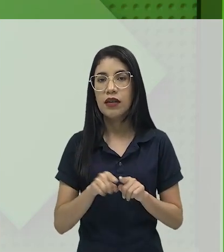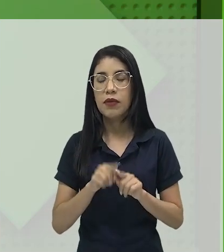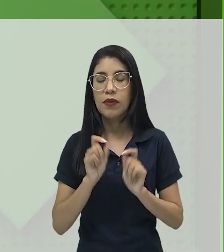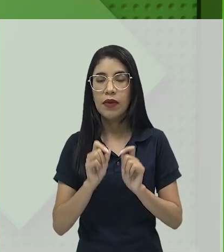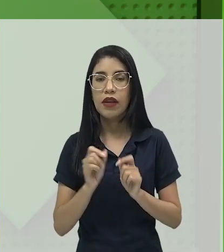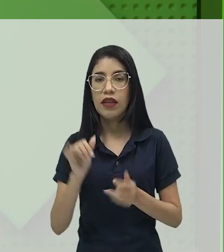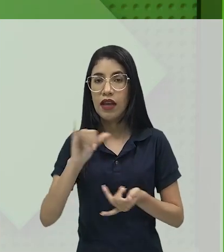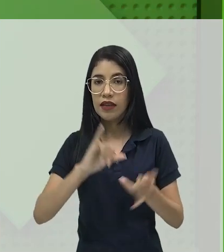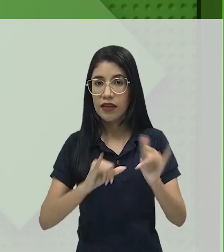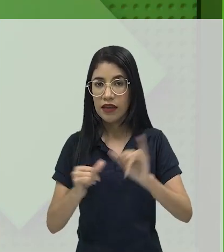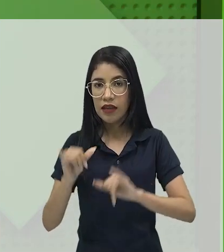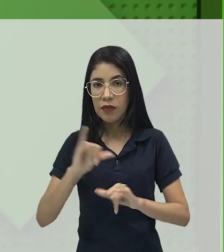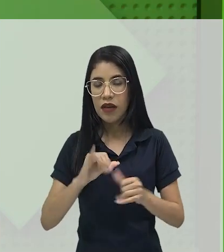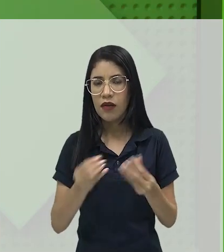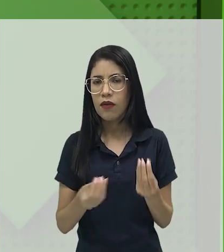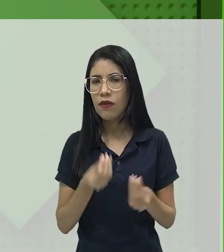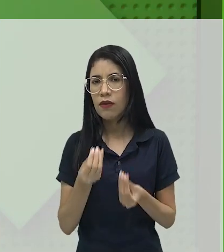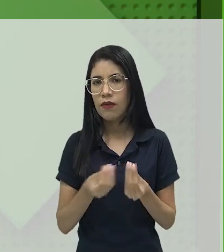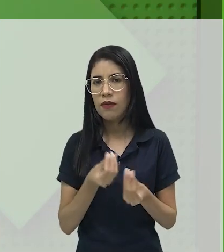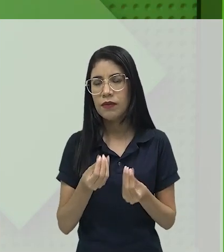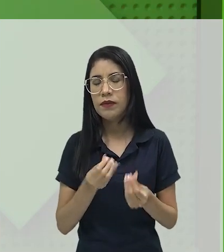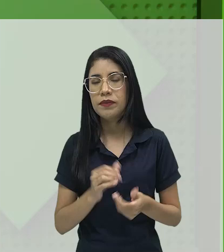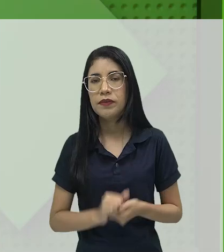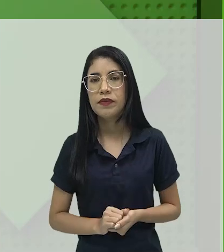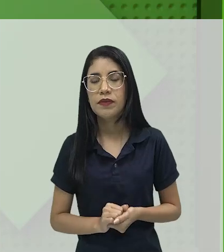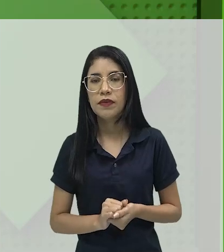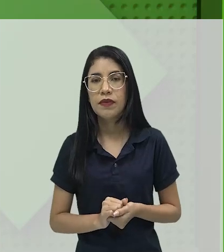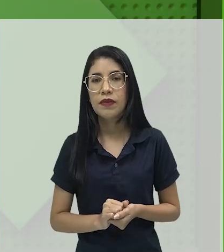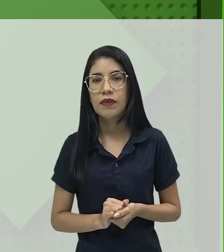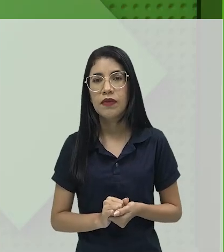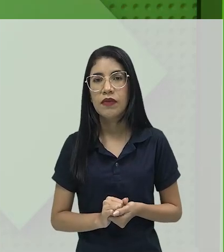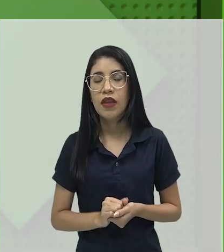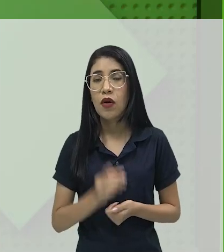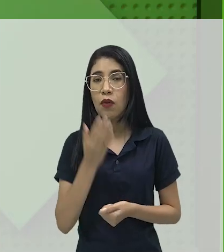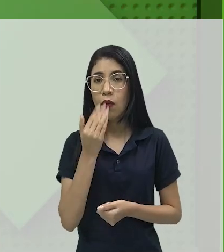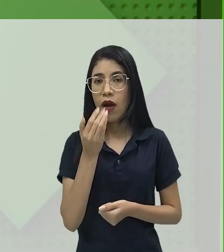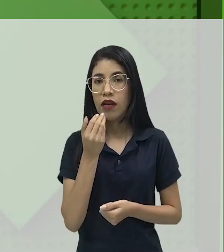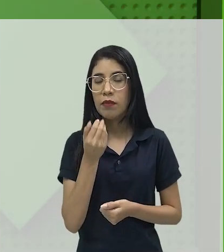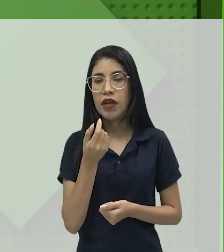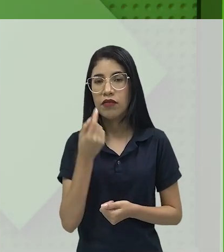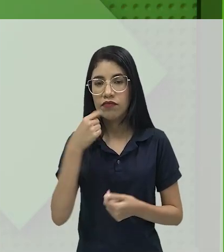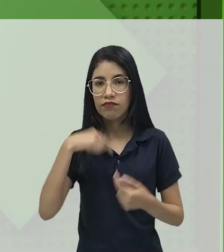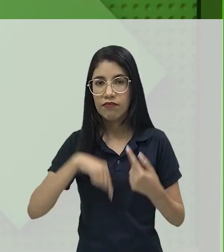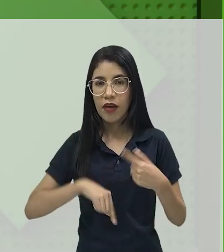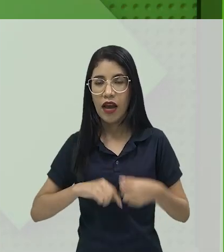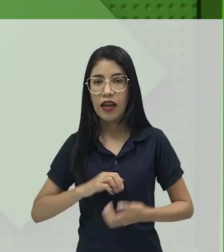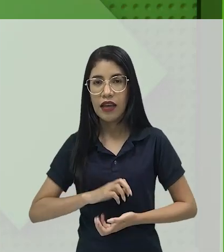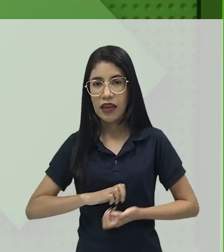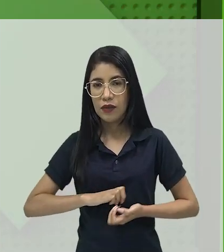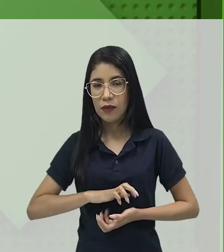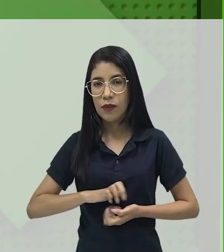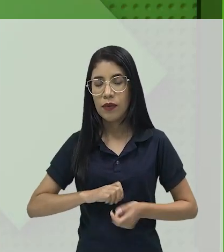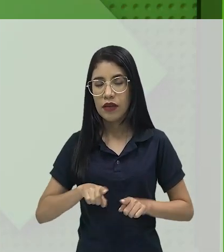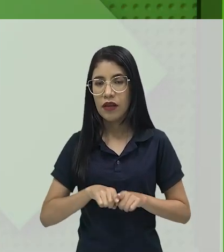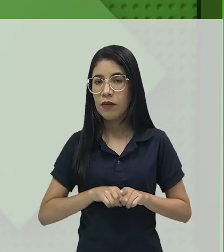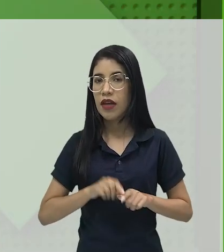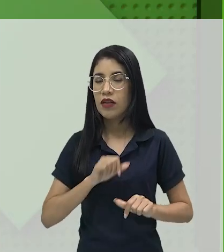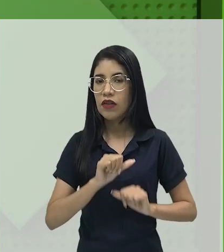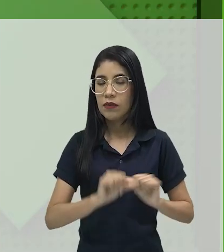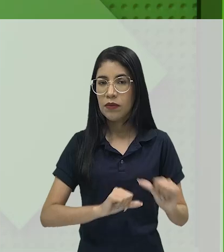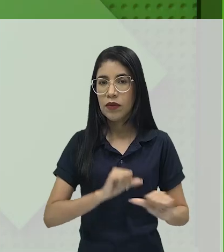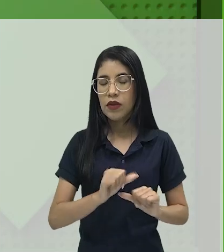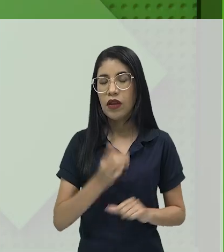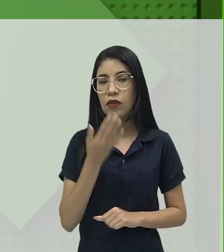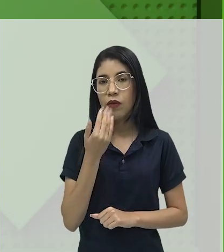química, Onde nós temos a quebra dos alimentos, Nós temos aí essa transformação